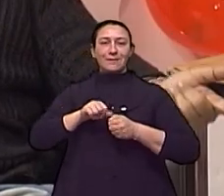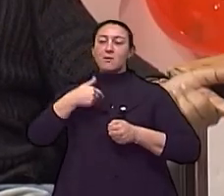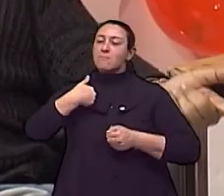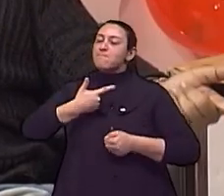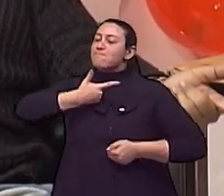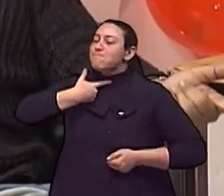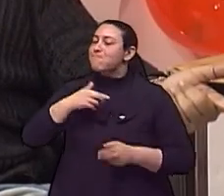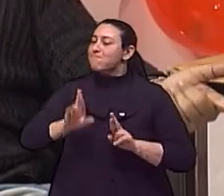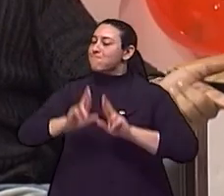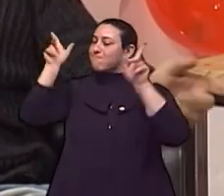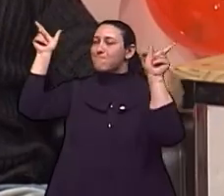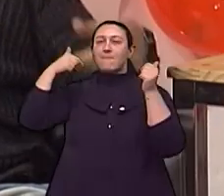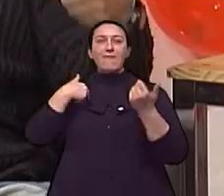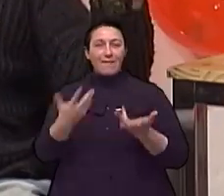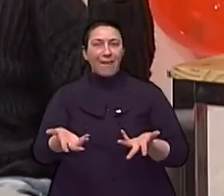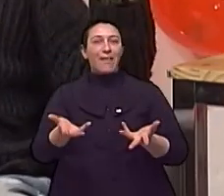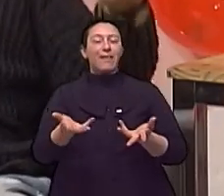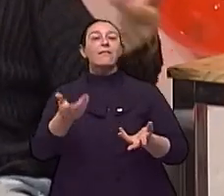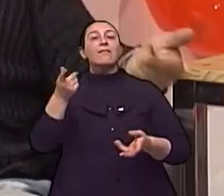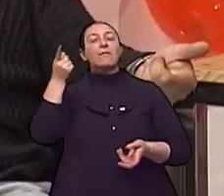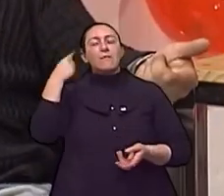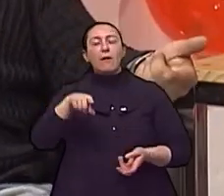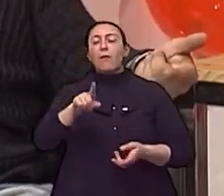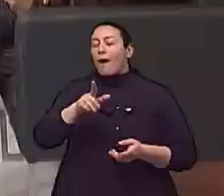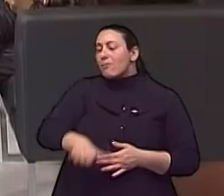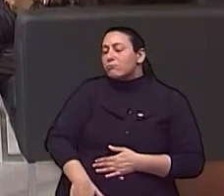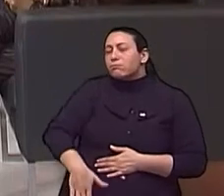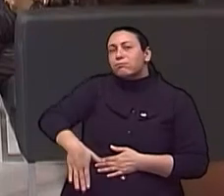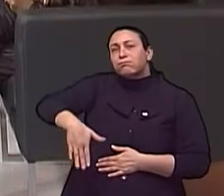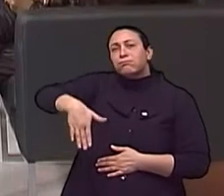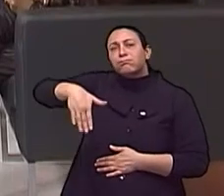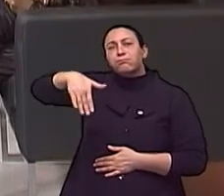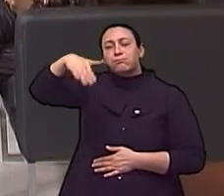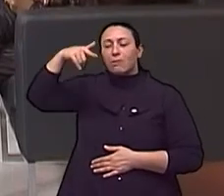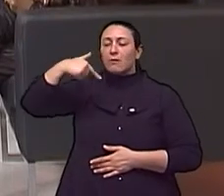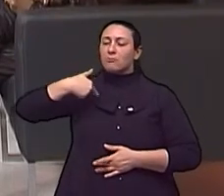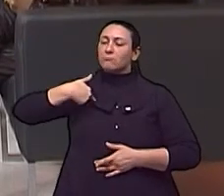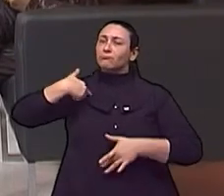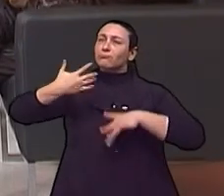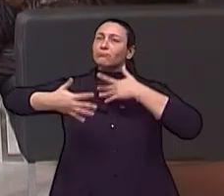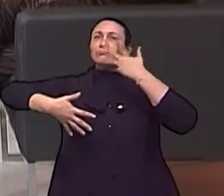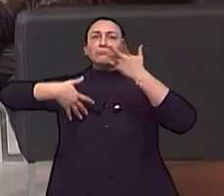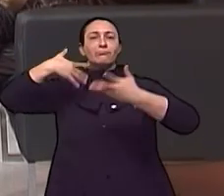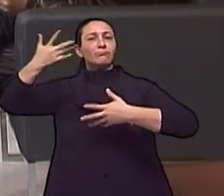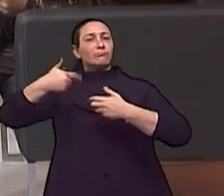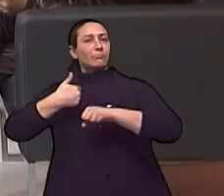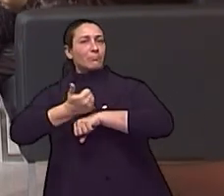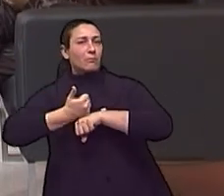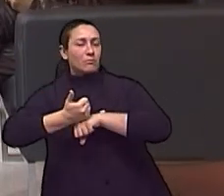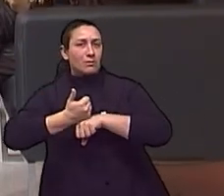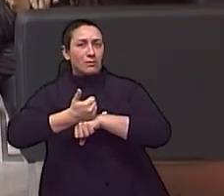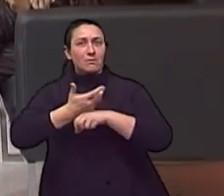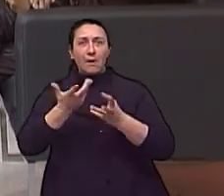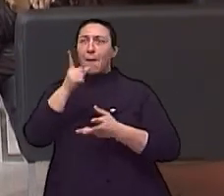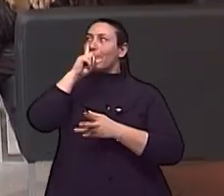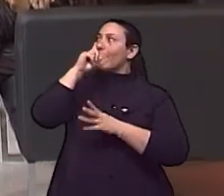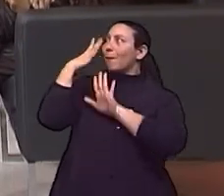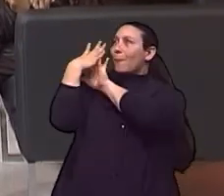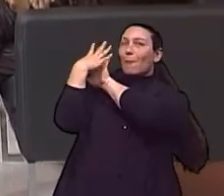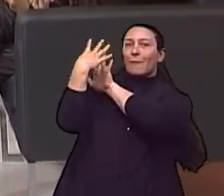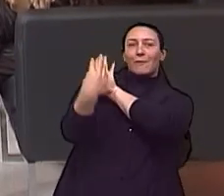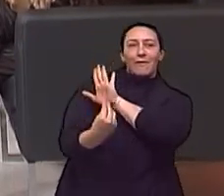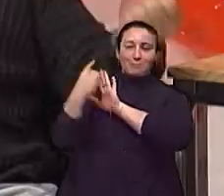dias da infância né esse aí se desloca se profissionaliza a mãe como ele é mãe o